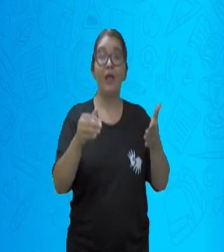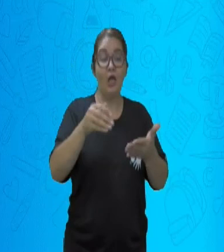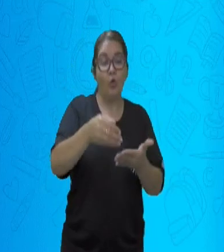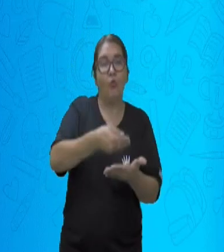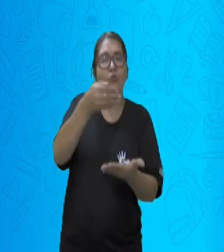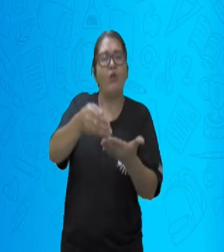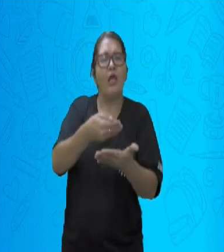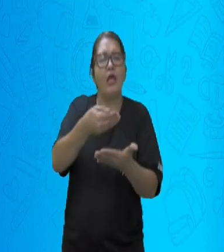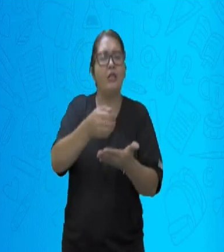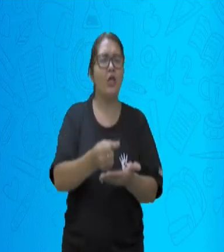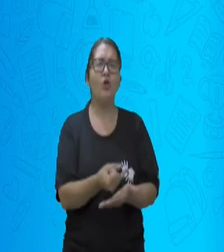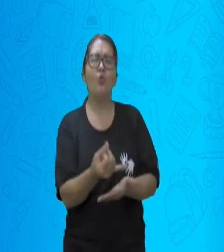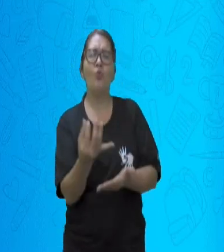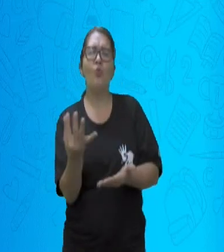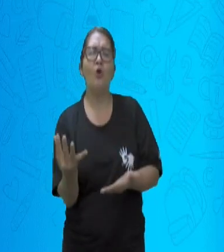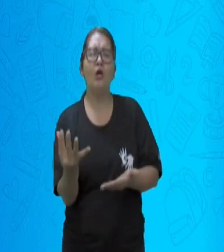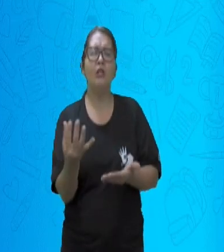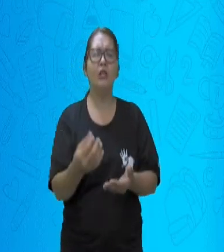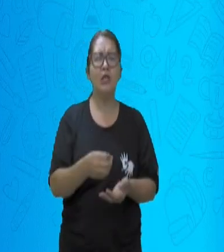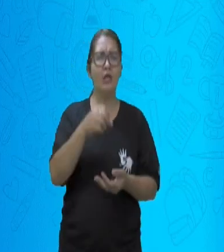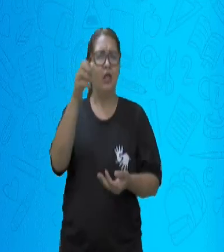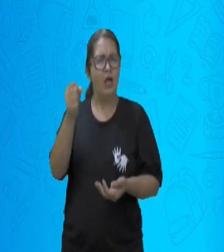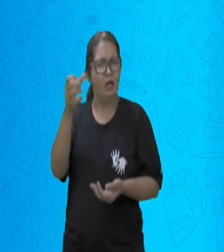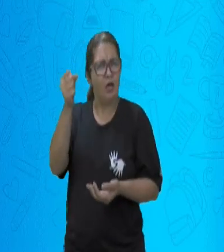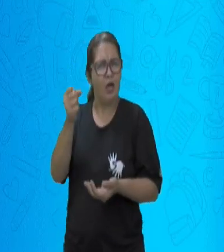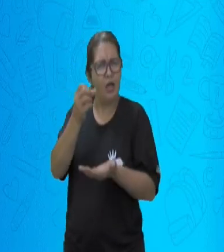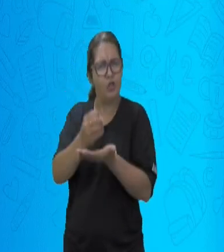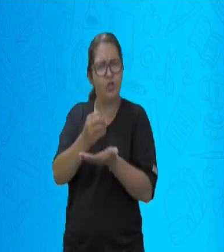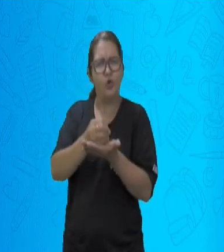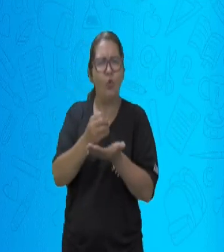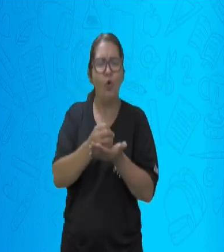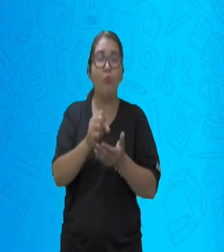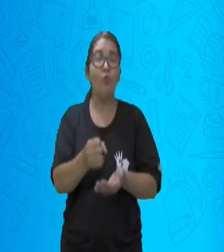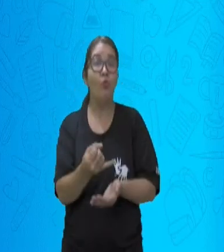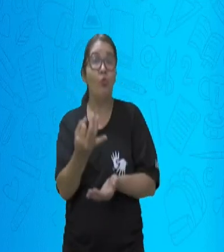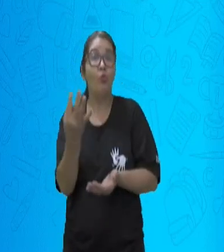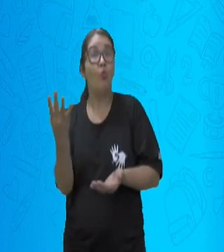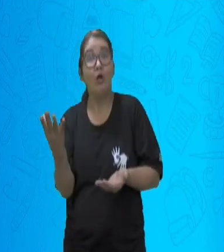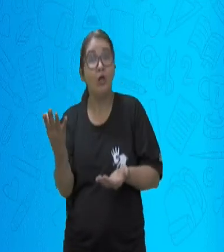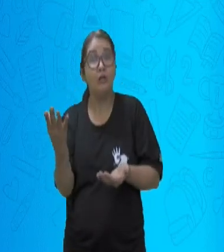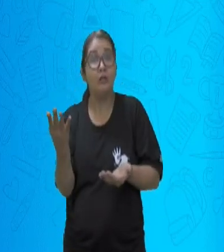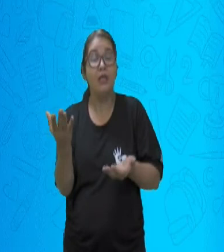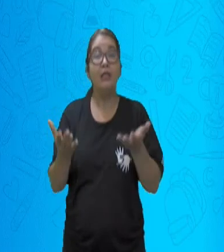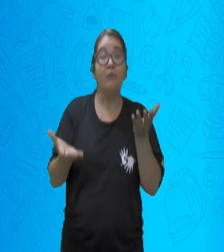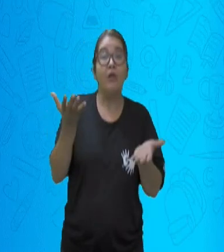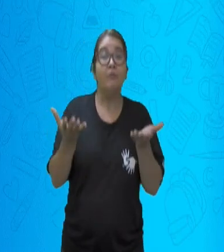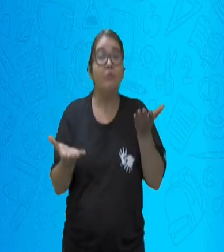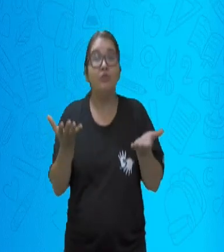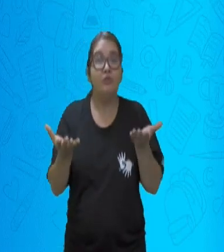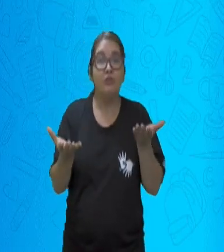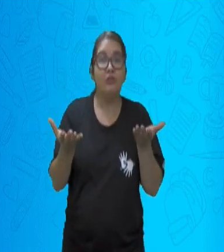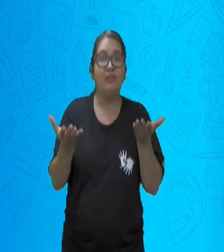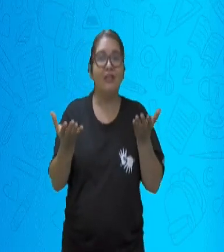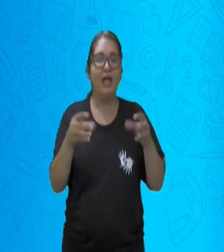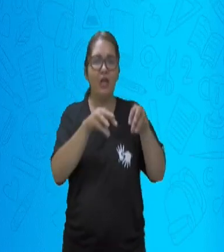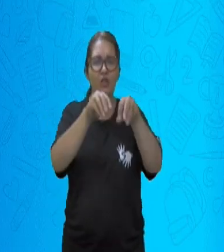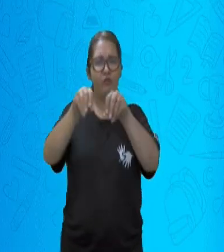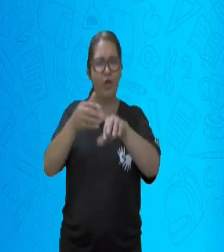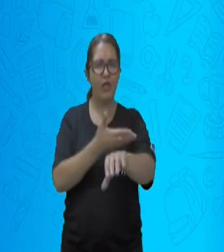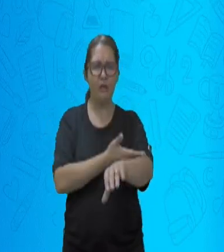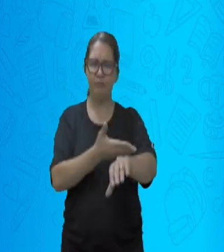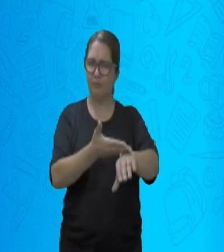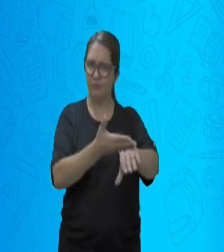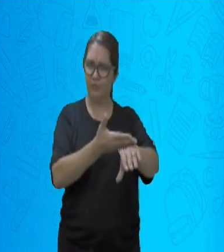vou usar. Quantos copos eu necessito? Quantos mLs de leite ou alguma outra situação?